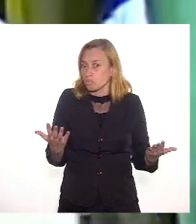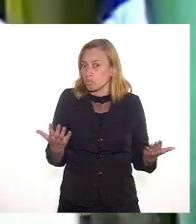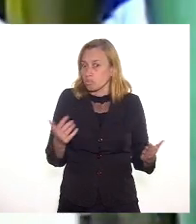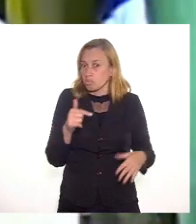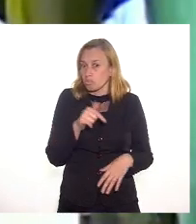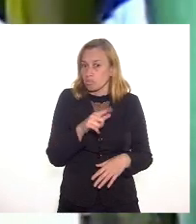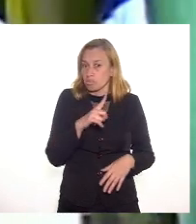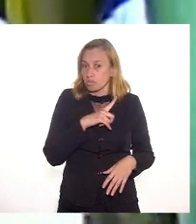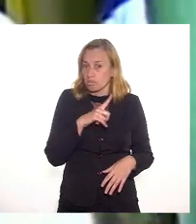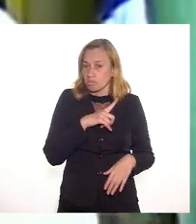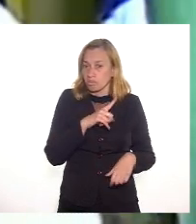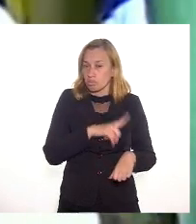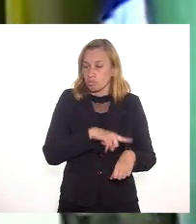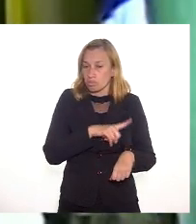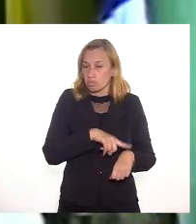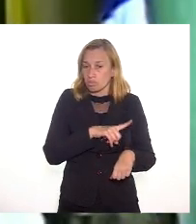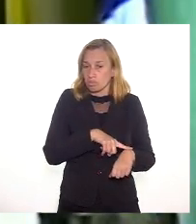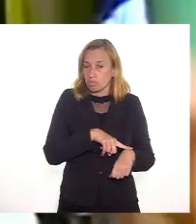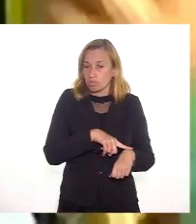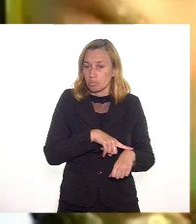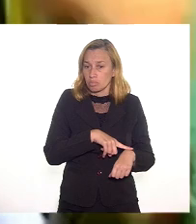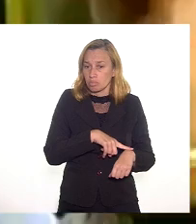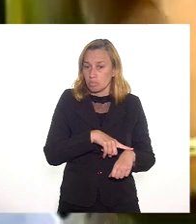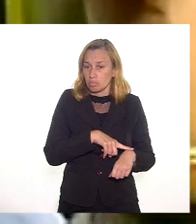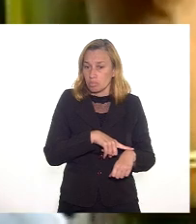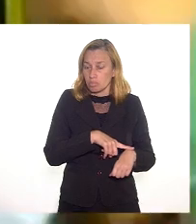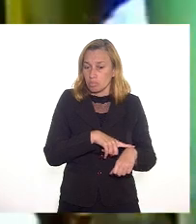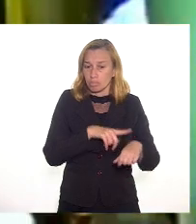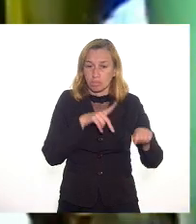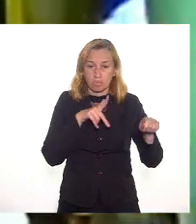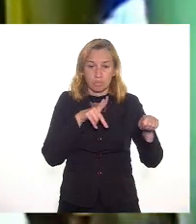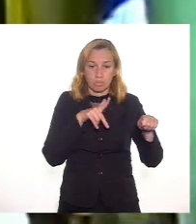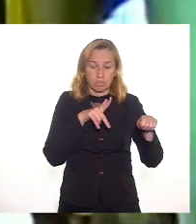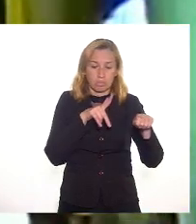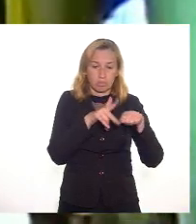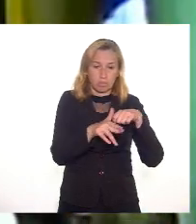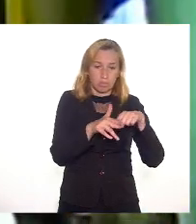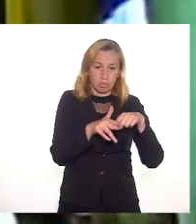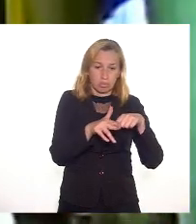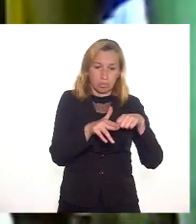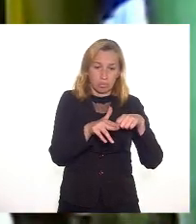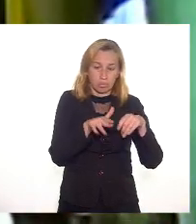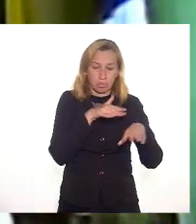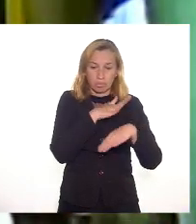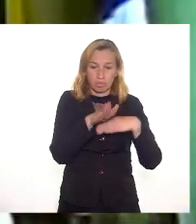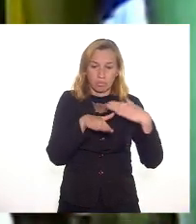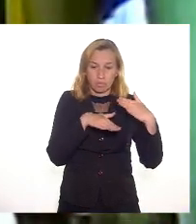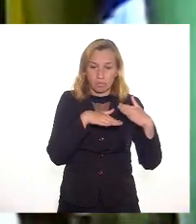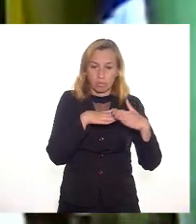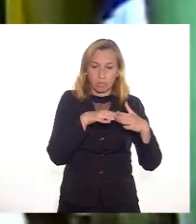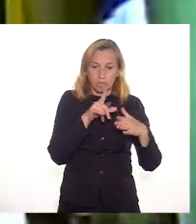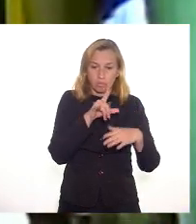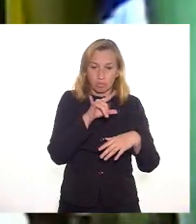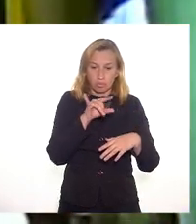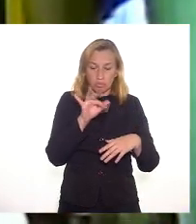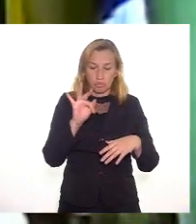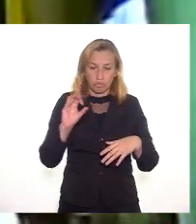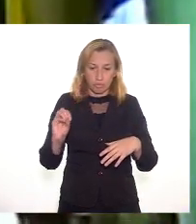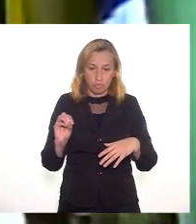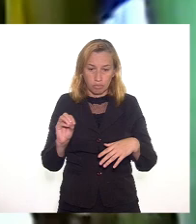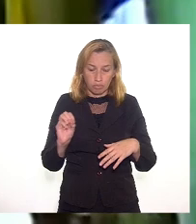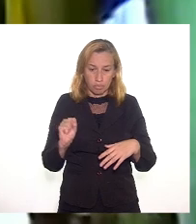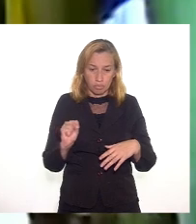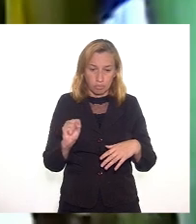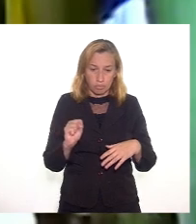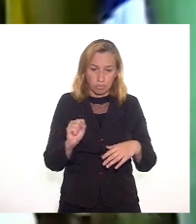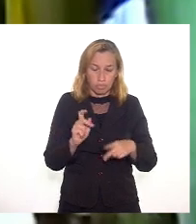momentos que se tiram e cortam todos os vídeos pós. E aí a